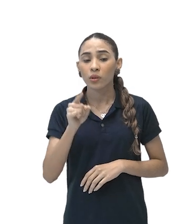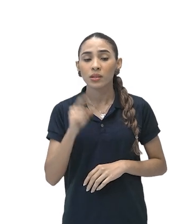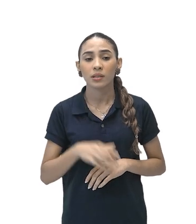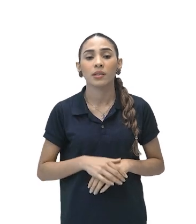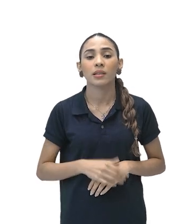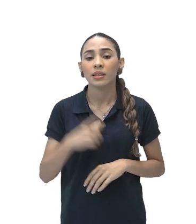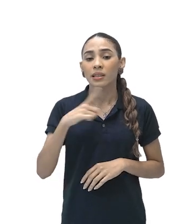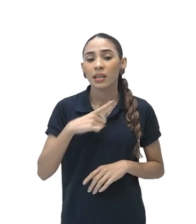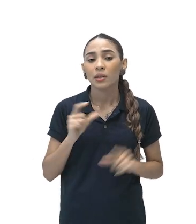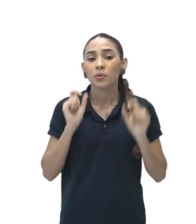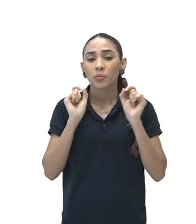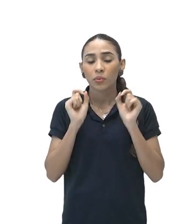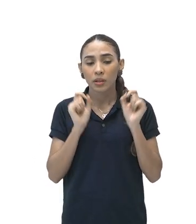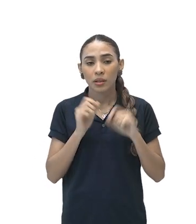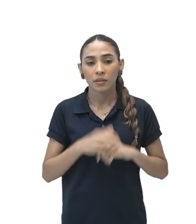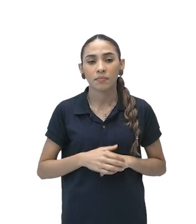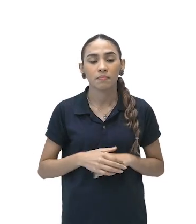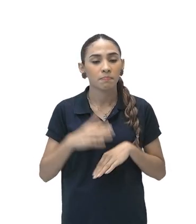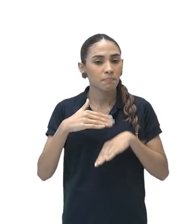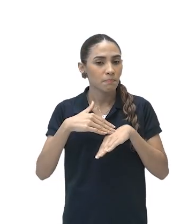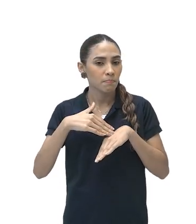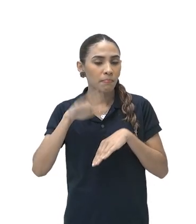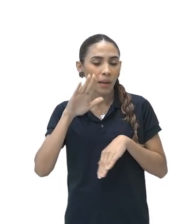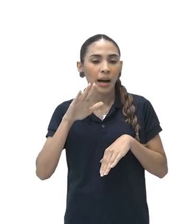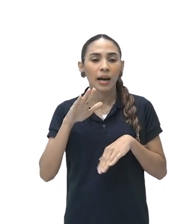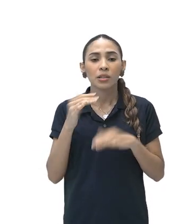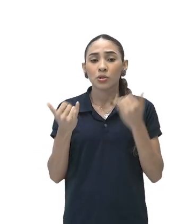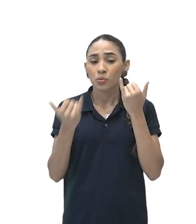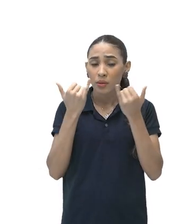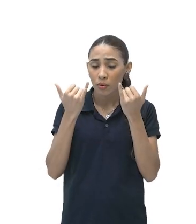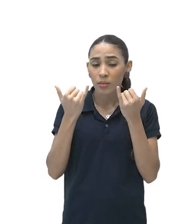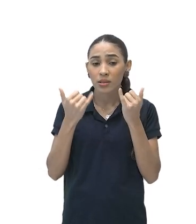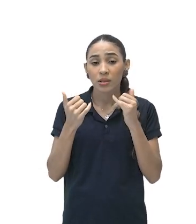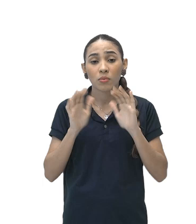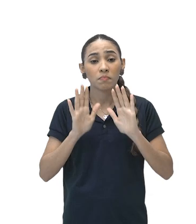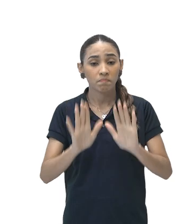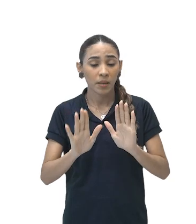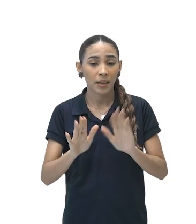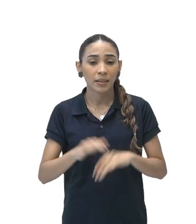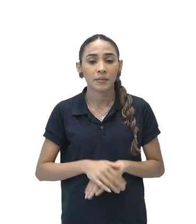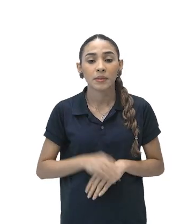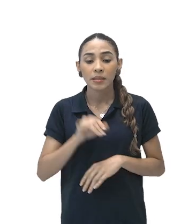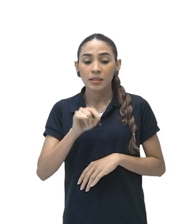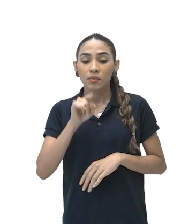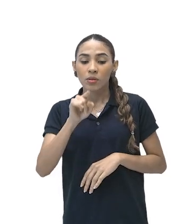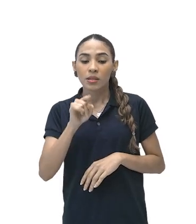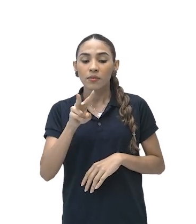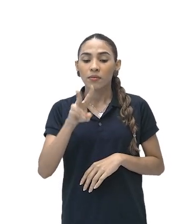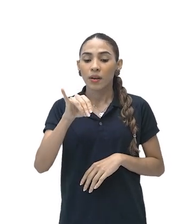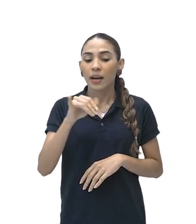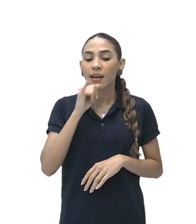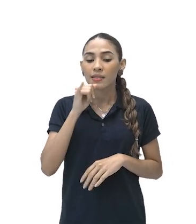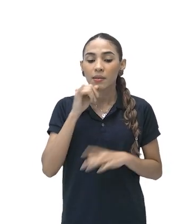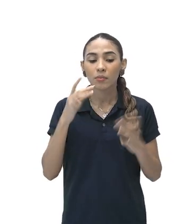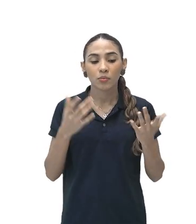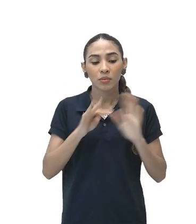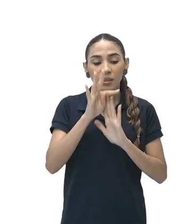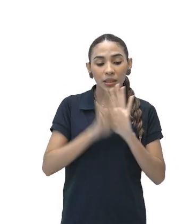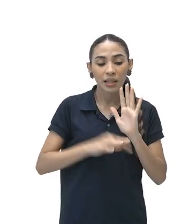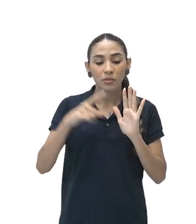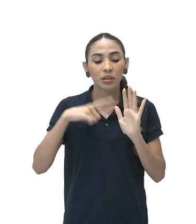você tem que buscar mais de uma fonte. Porém, né, se você vai juntando, é um texto que tem